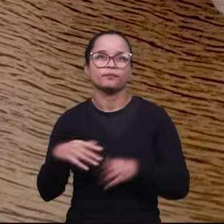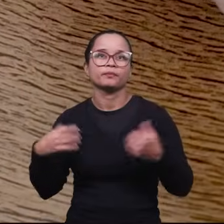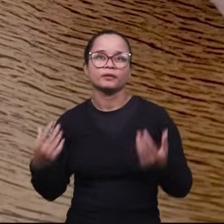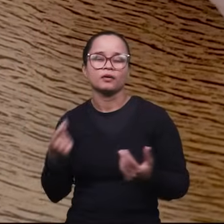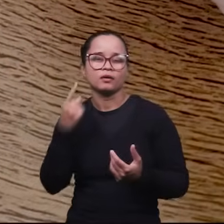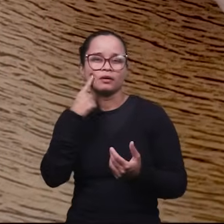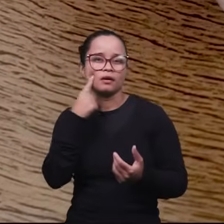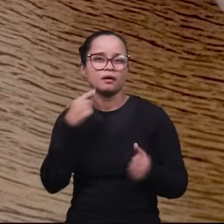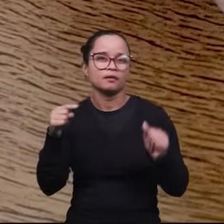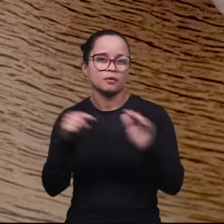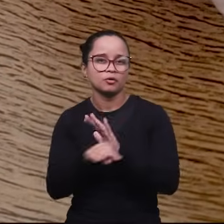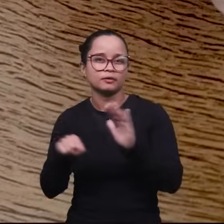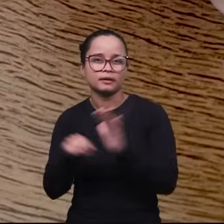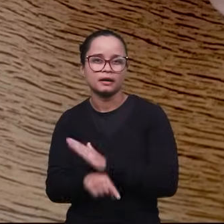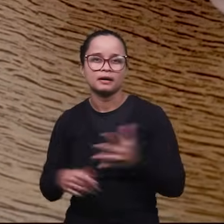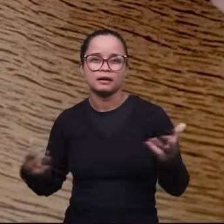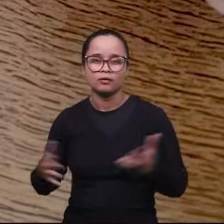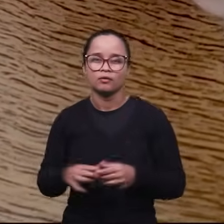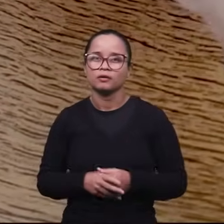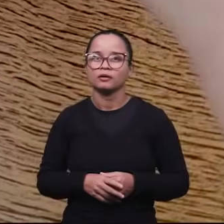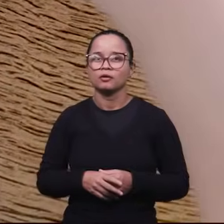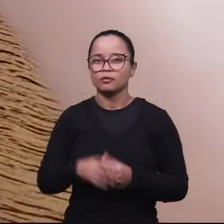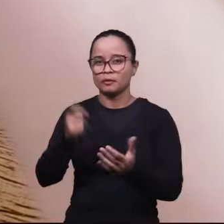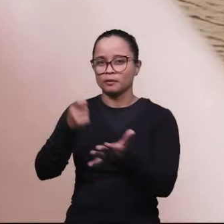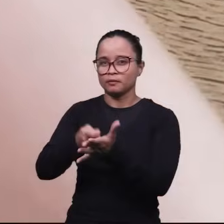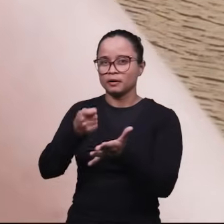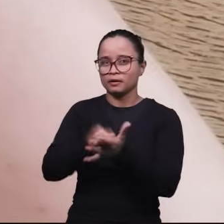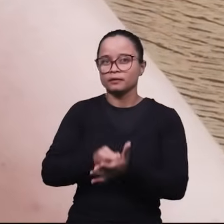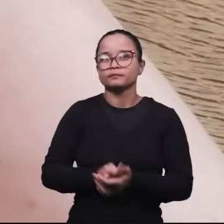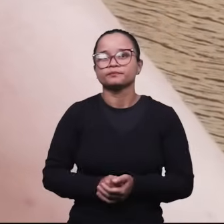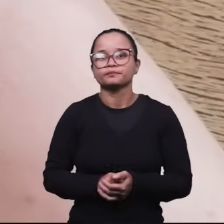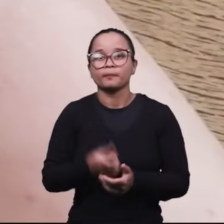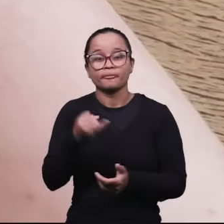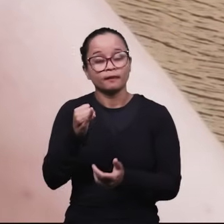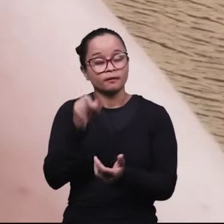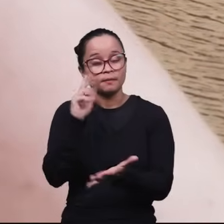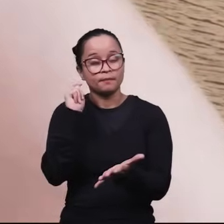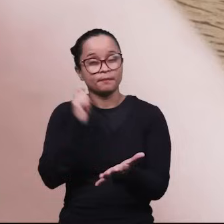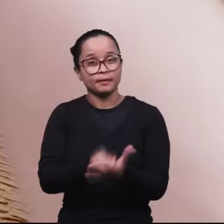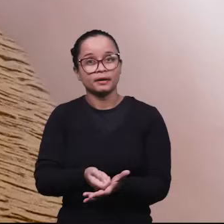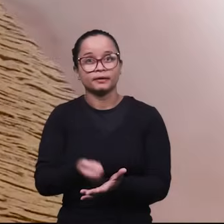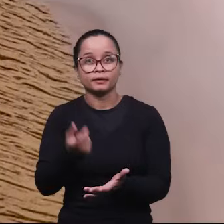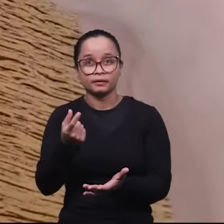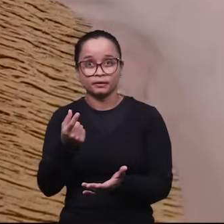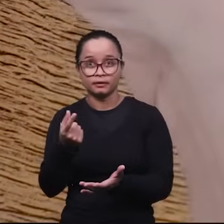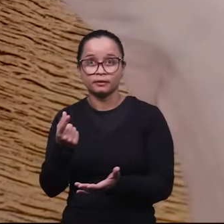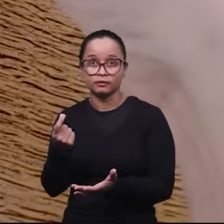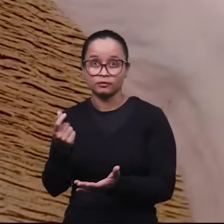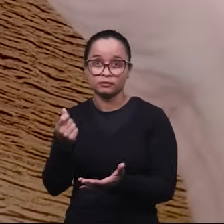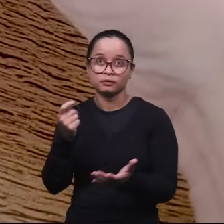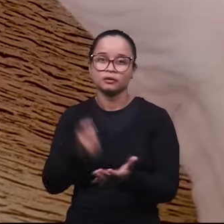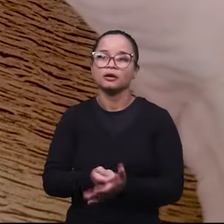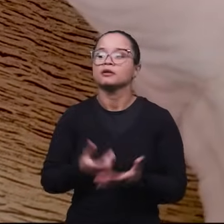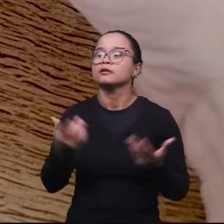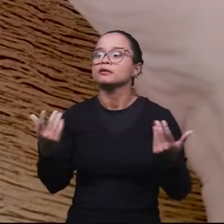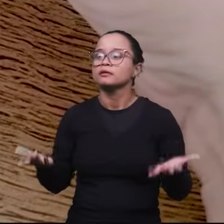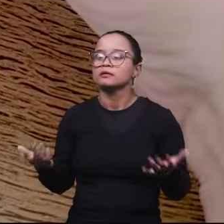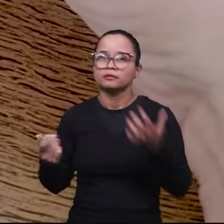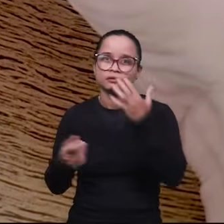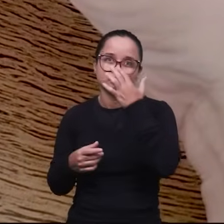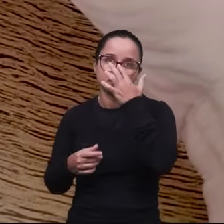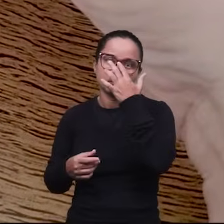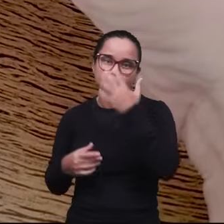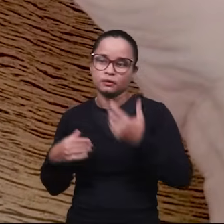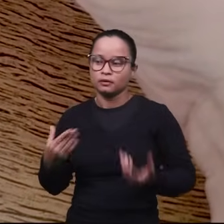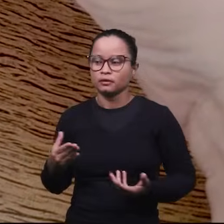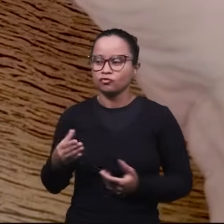questionar ele com relação ao tributo, se deveria pagar o tributo, ele disse: de quem